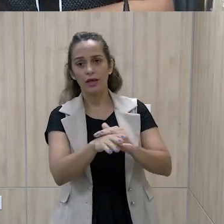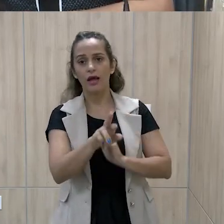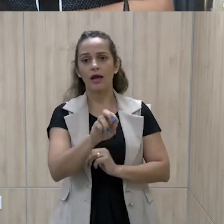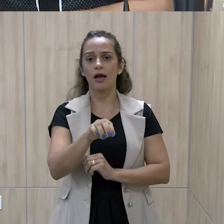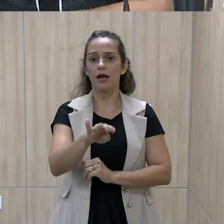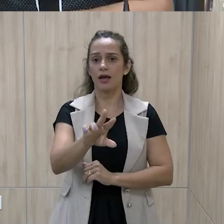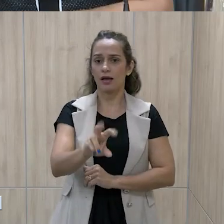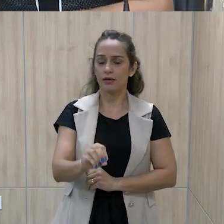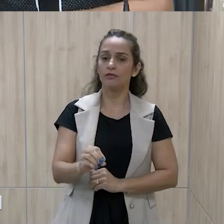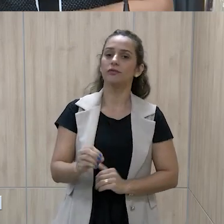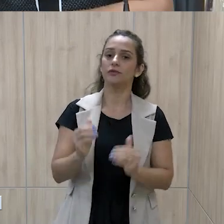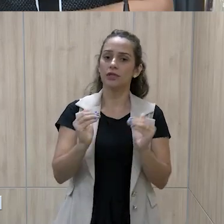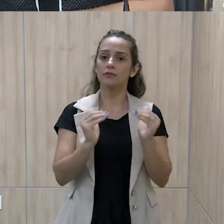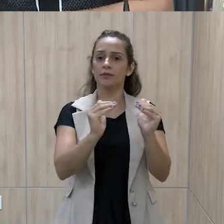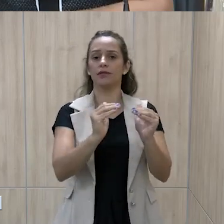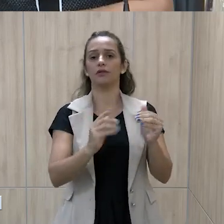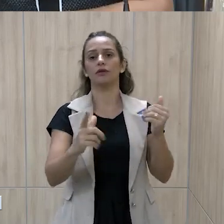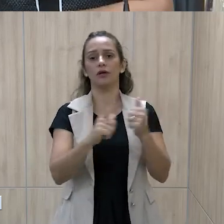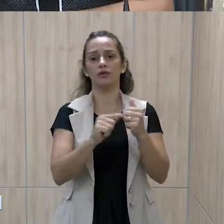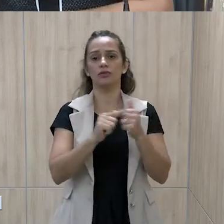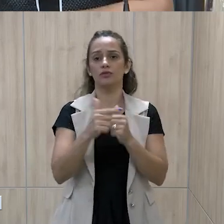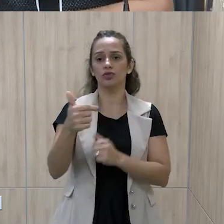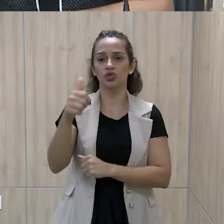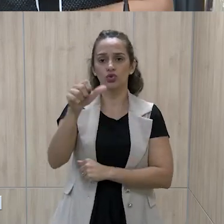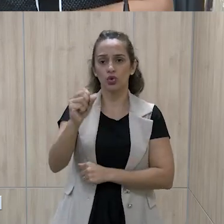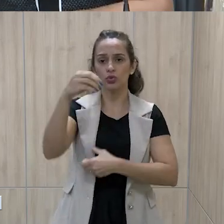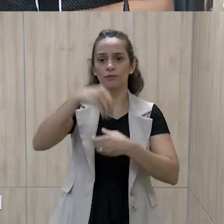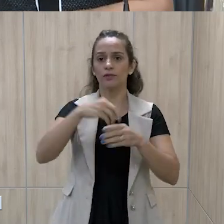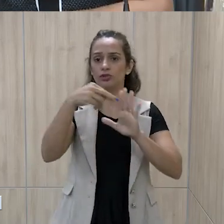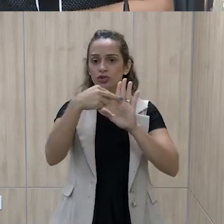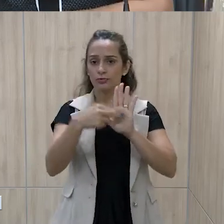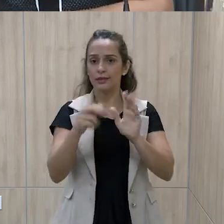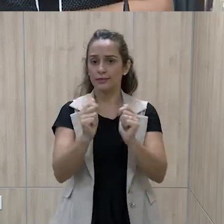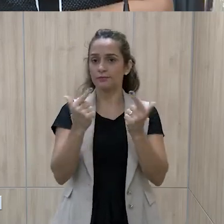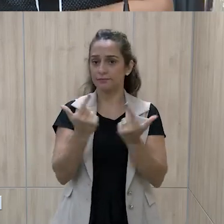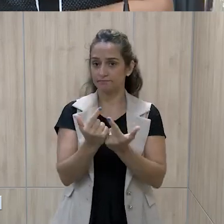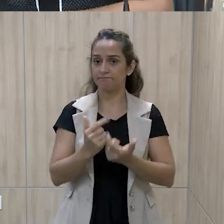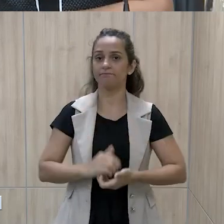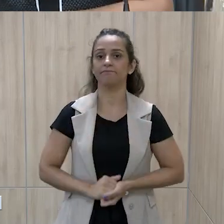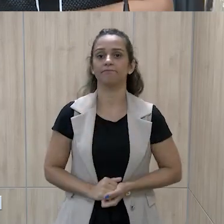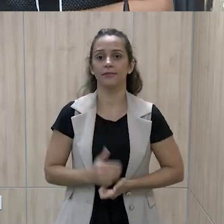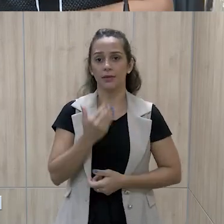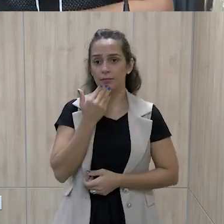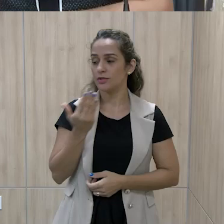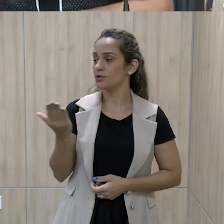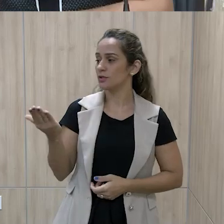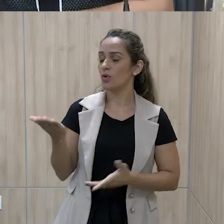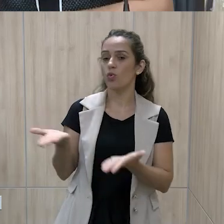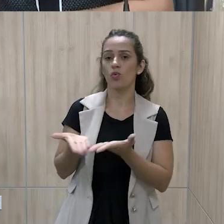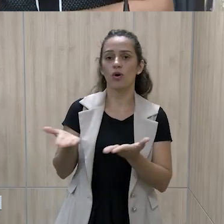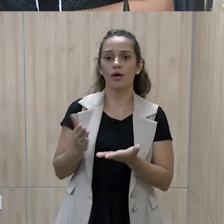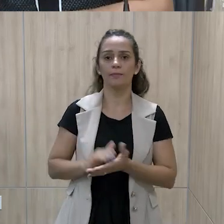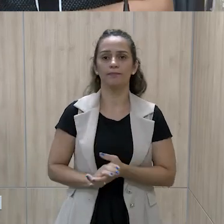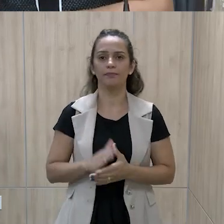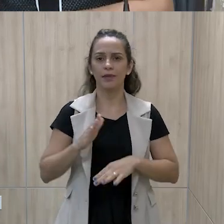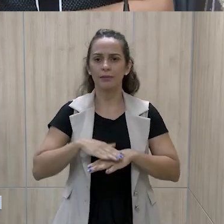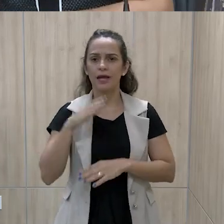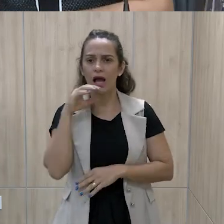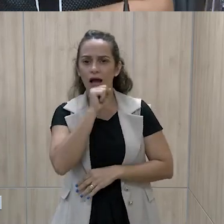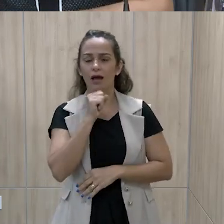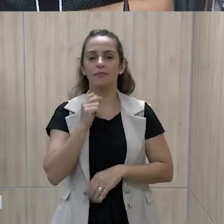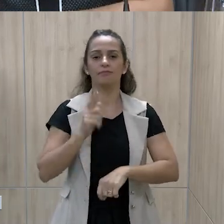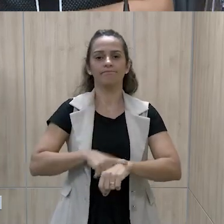vai ao arquivo conforme o artigo 28 A do regimento interno da casa eu vou pedir do colega agora